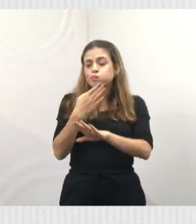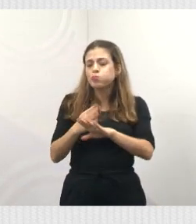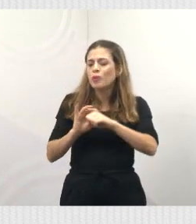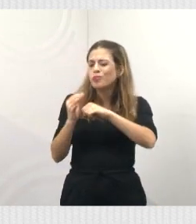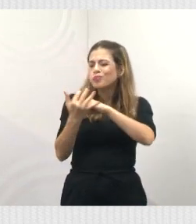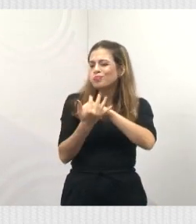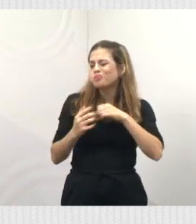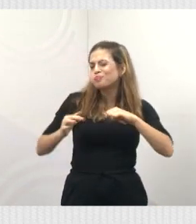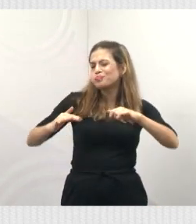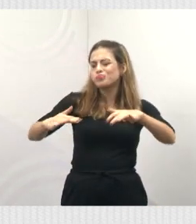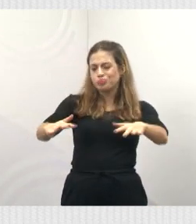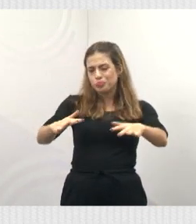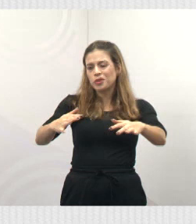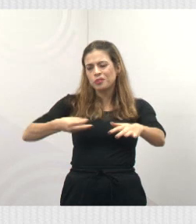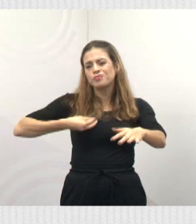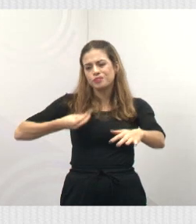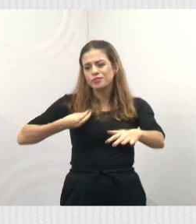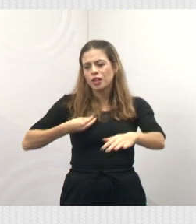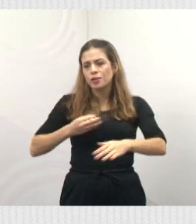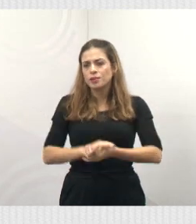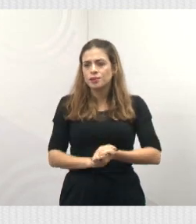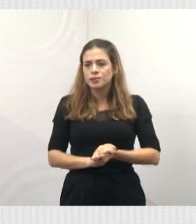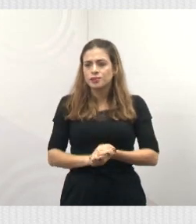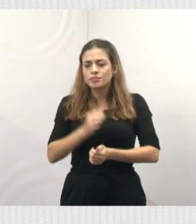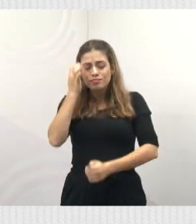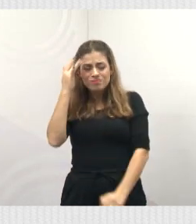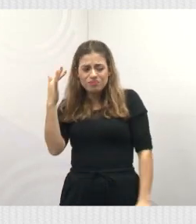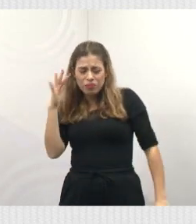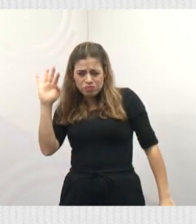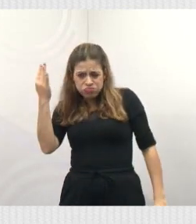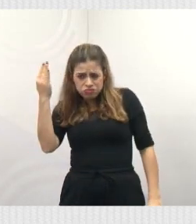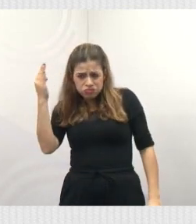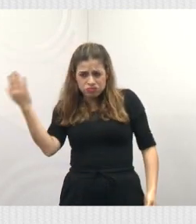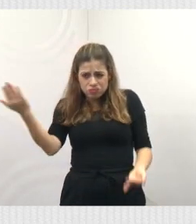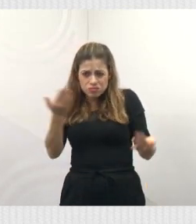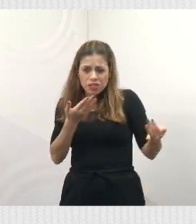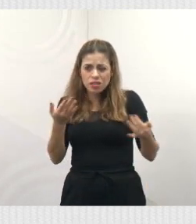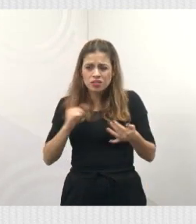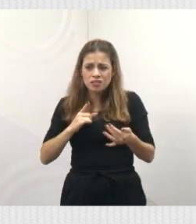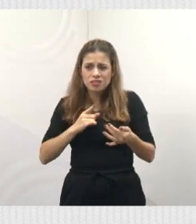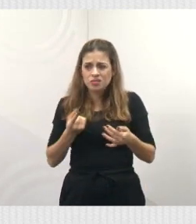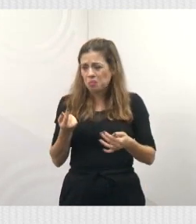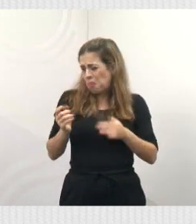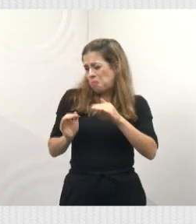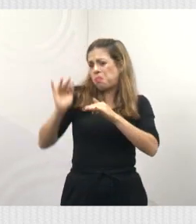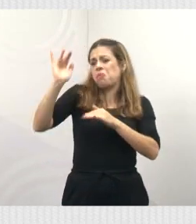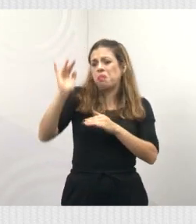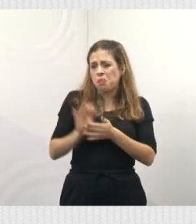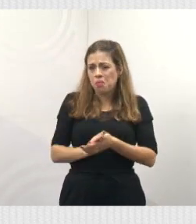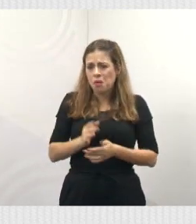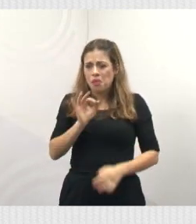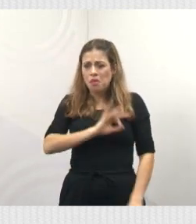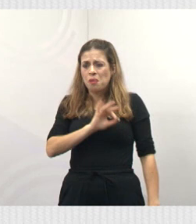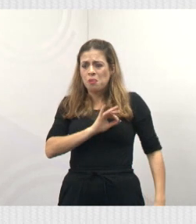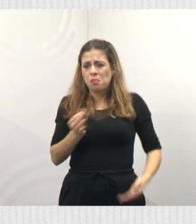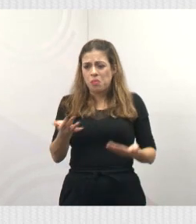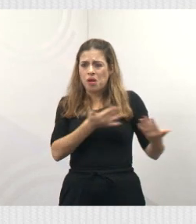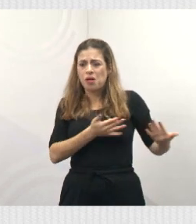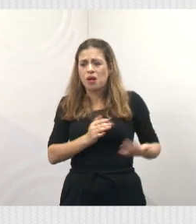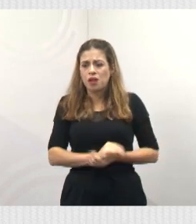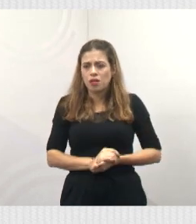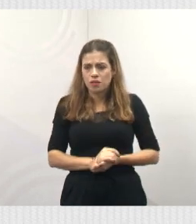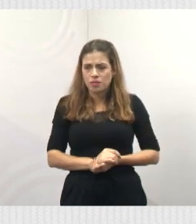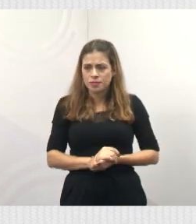nós vivemos. E a falsa ilusão de que nós temos folga suficiente para estar aumentando a remuneração de